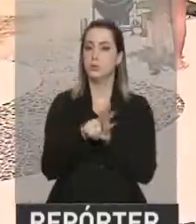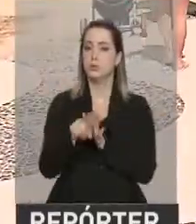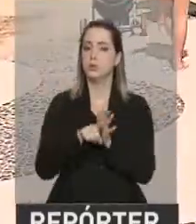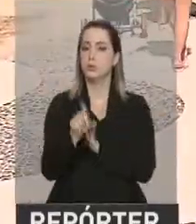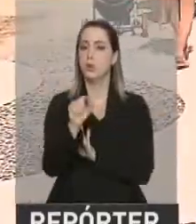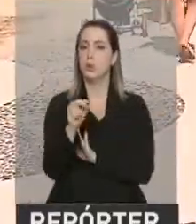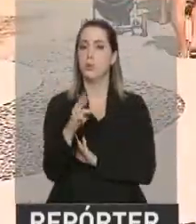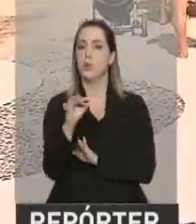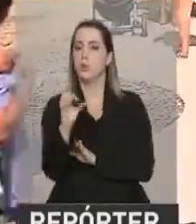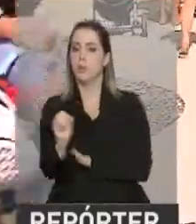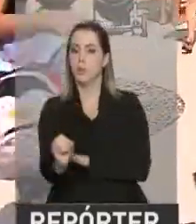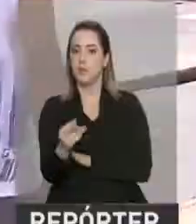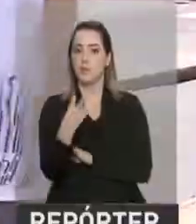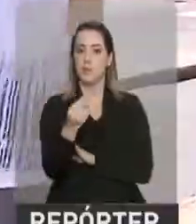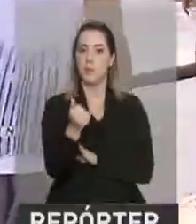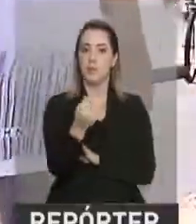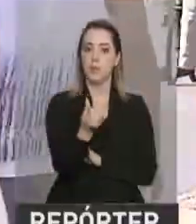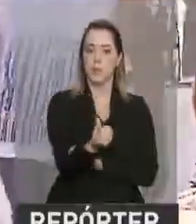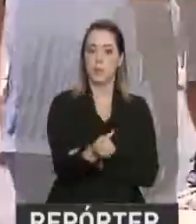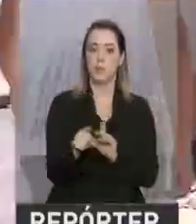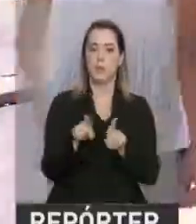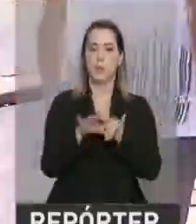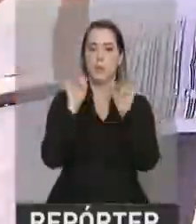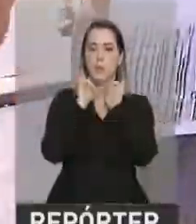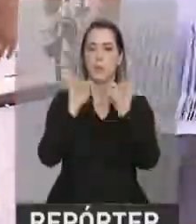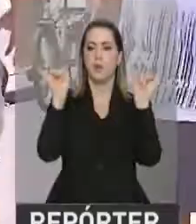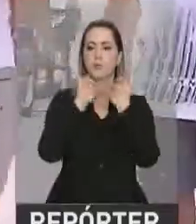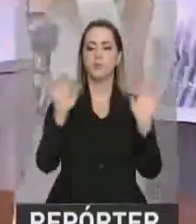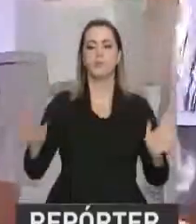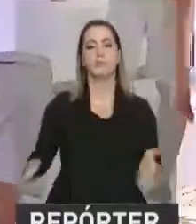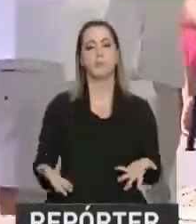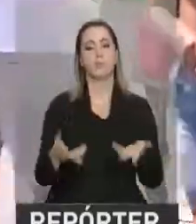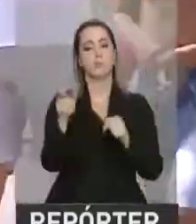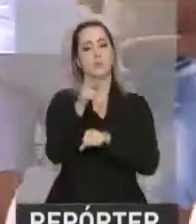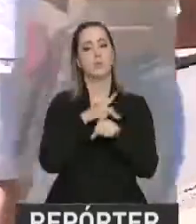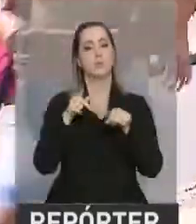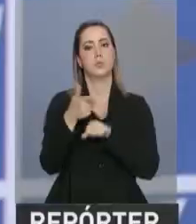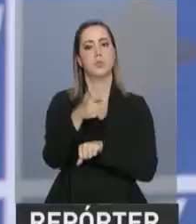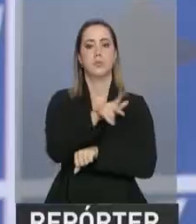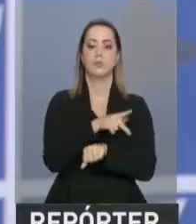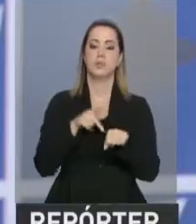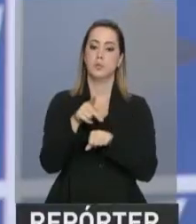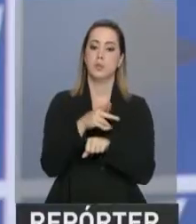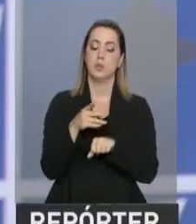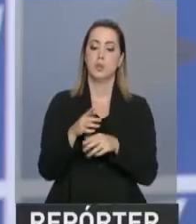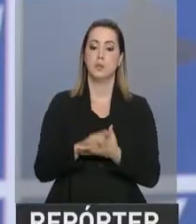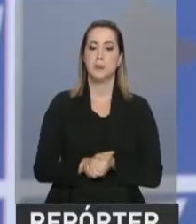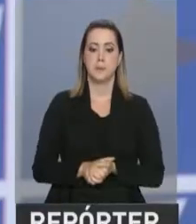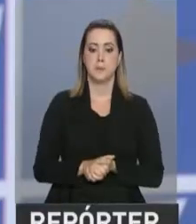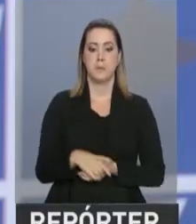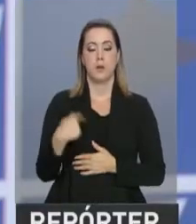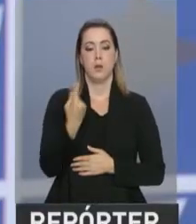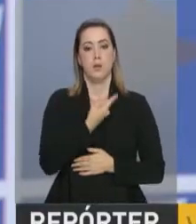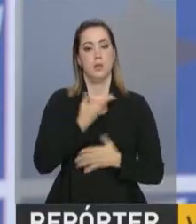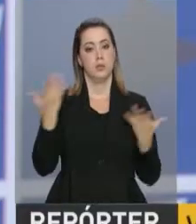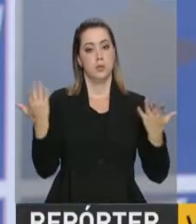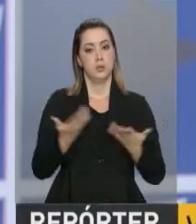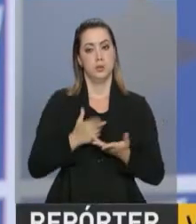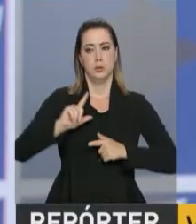deve a rio 2016 ea campanha de promoção do país no exterior estamos no ar hoje